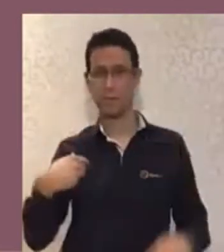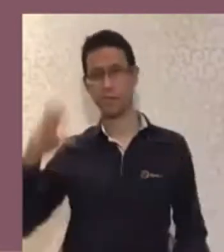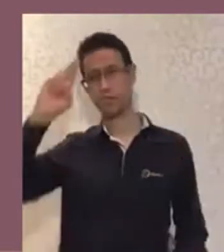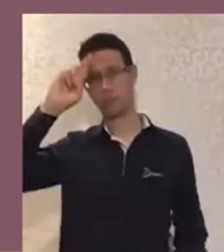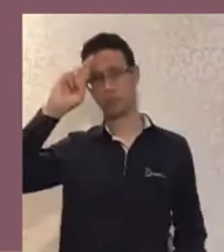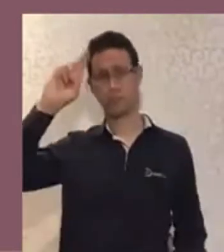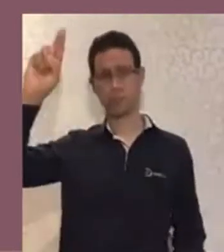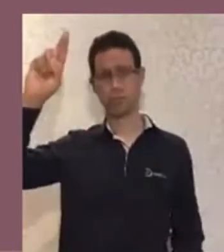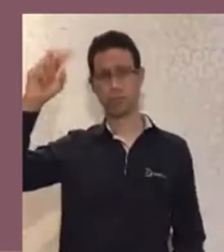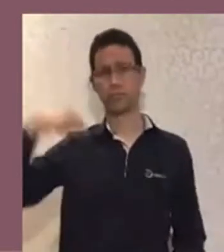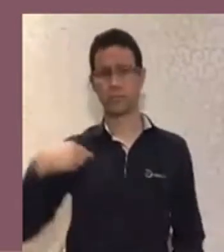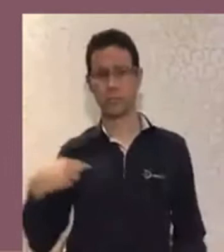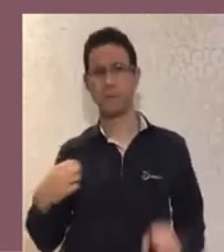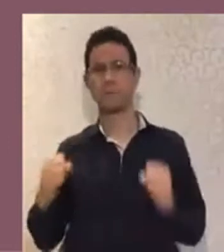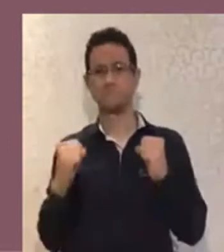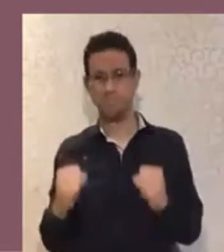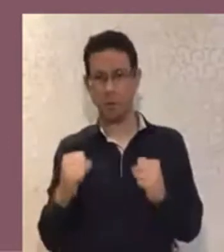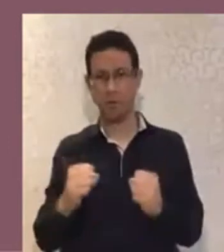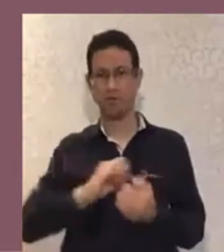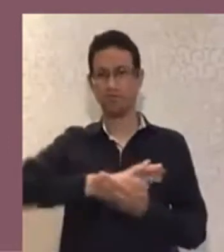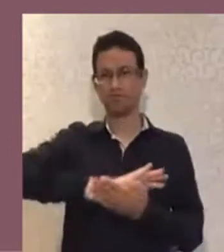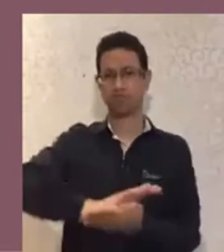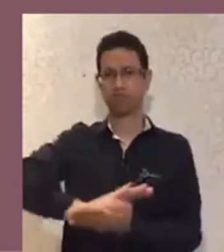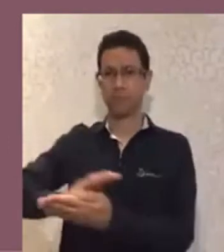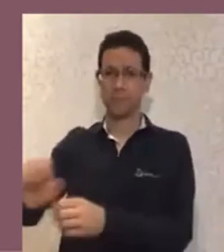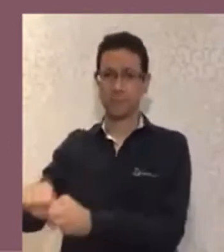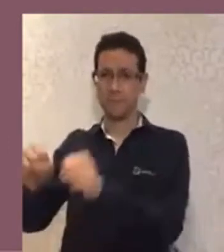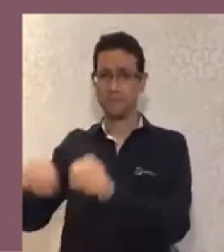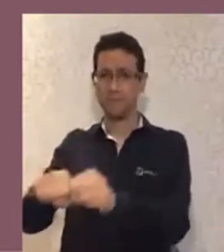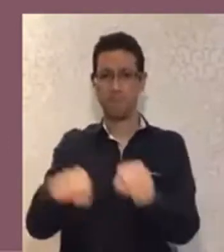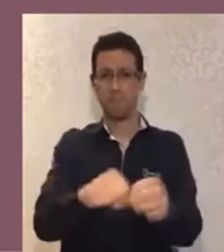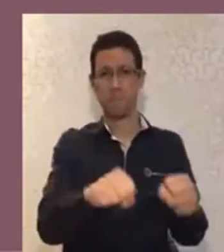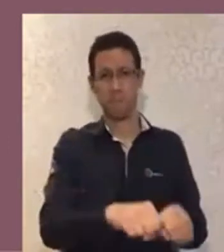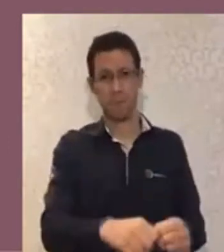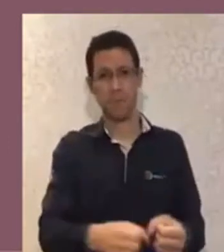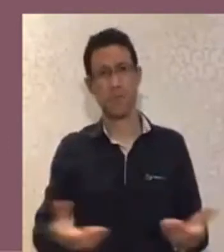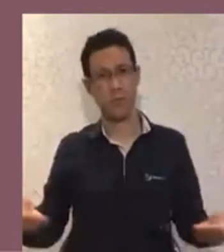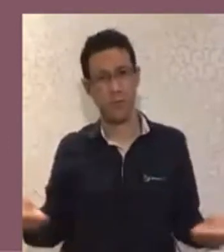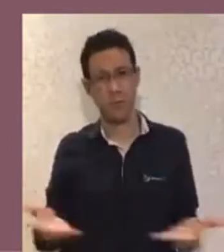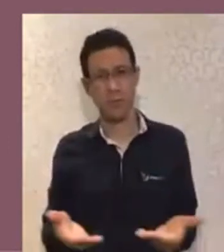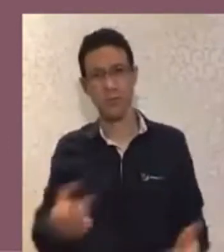pode destruir, e nós estamos hoje vivendo